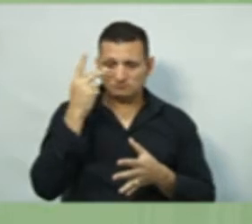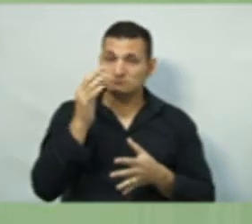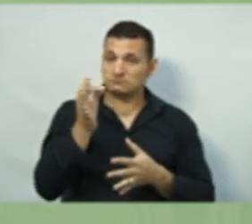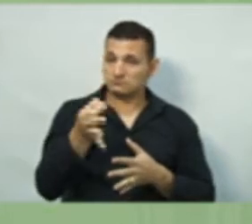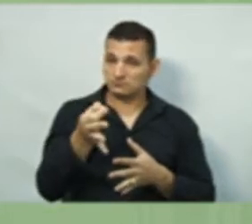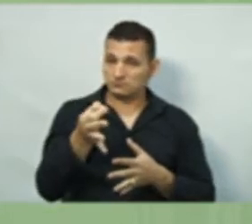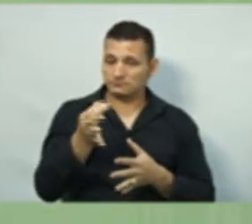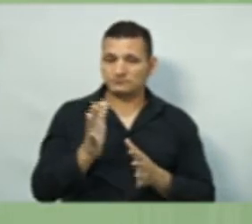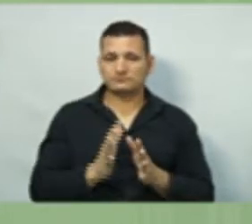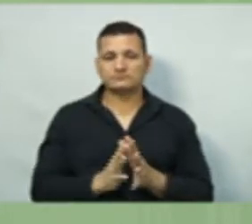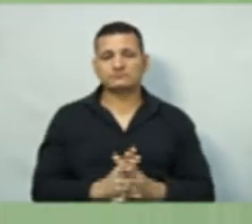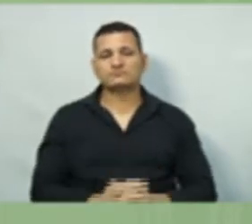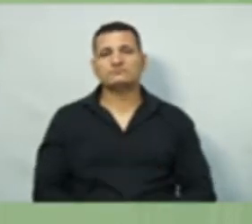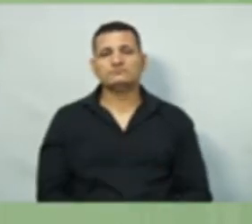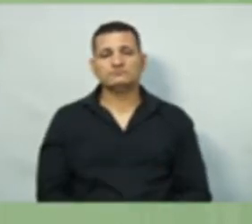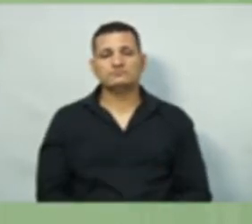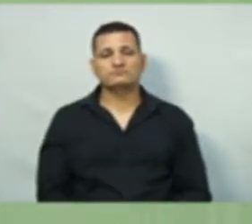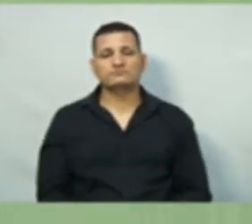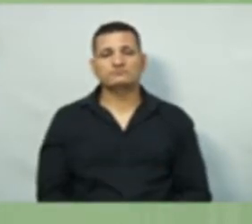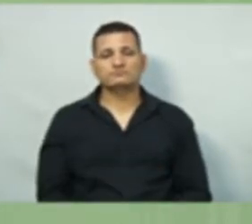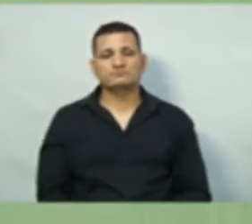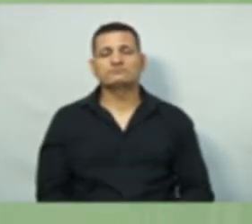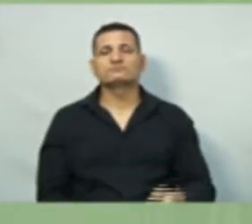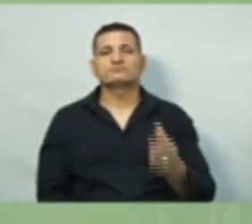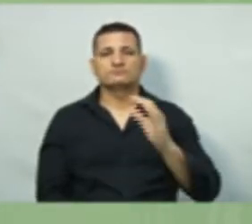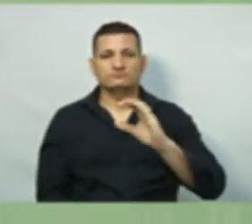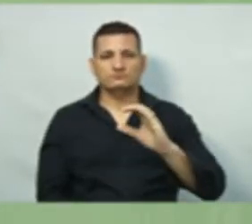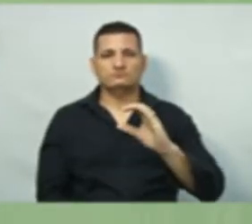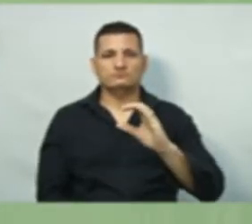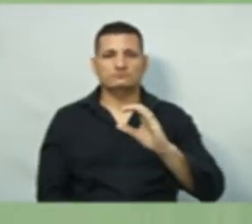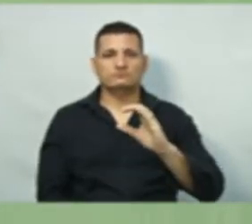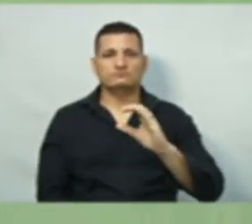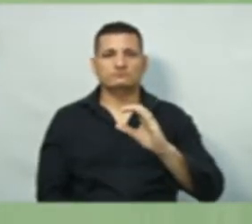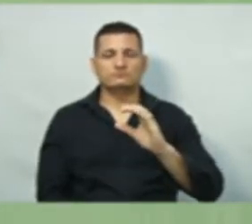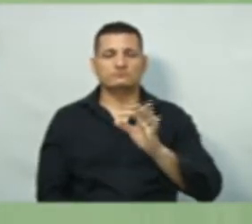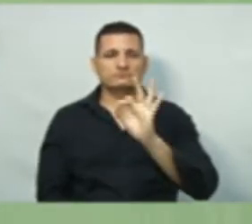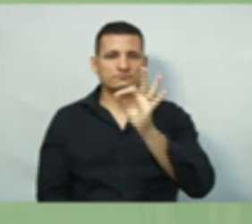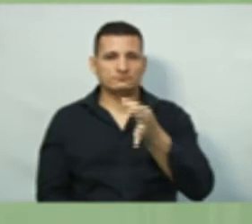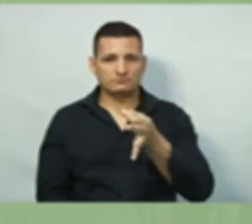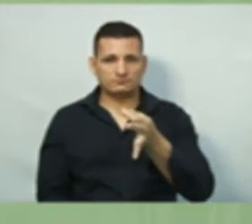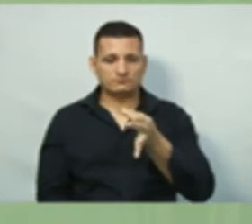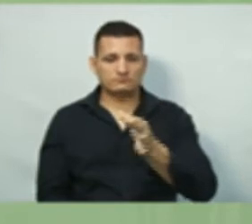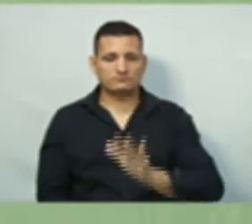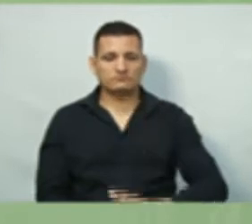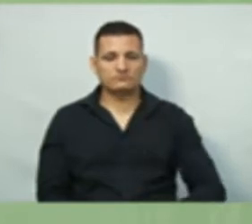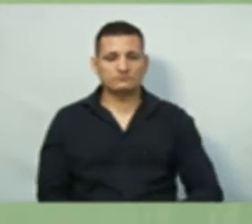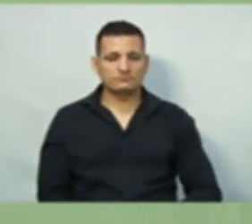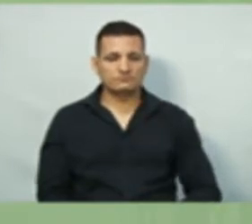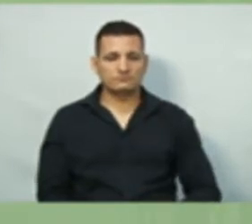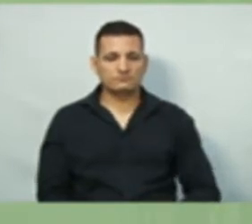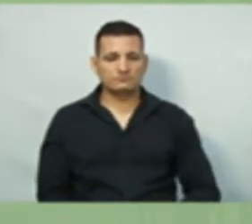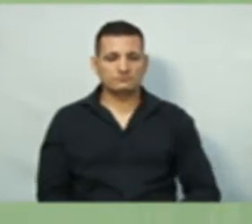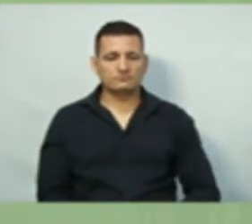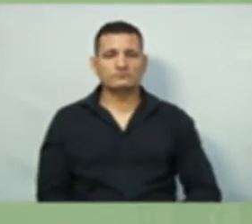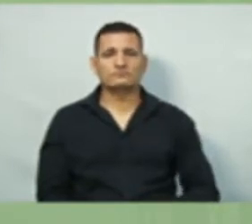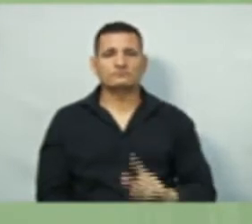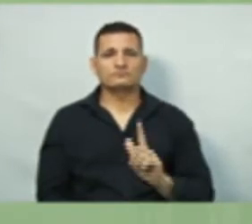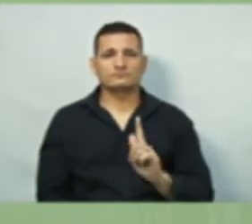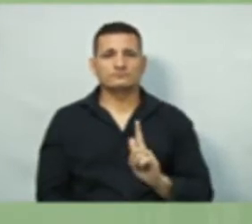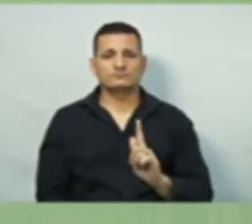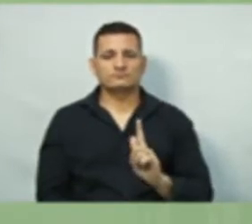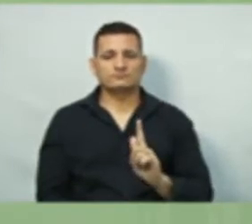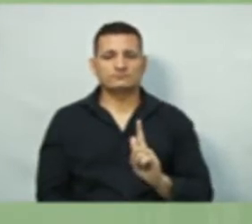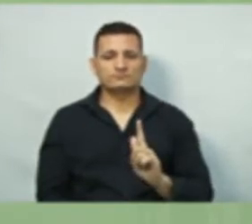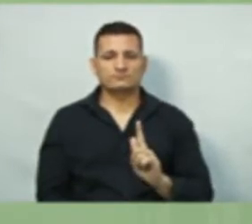Certo? Isso aí, essa também está correta. E a letra G: entre